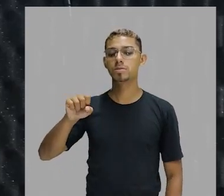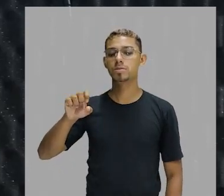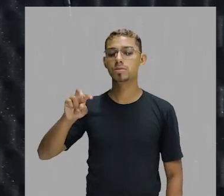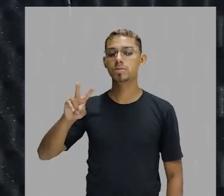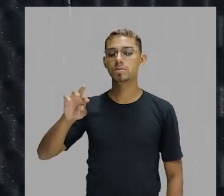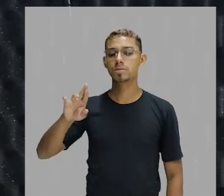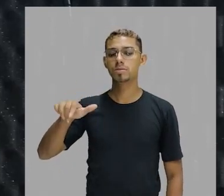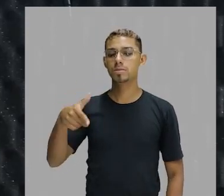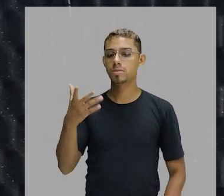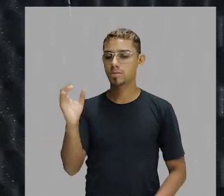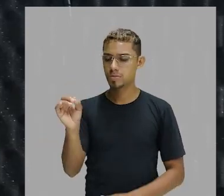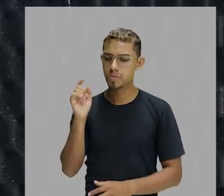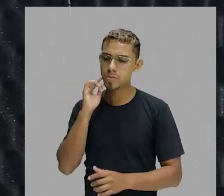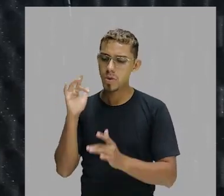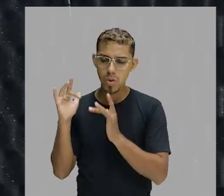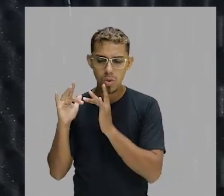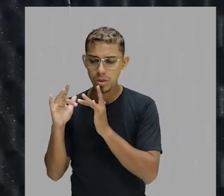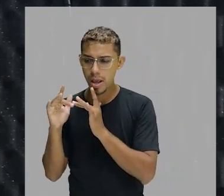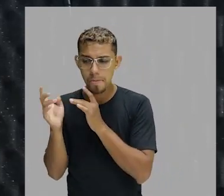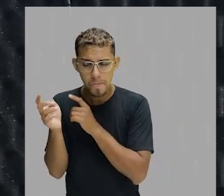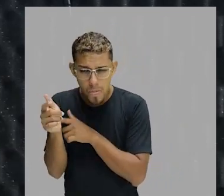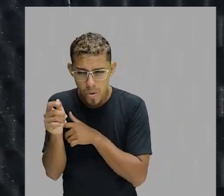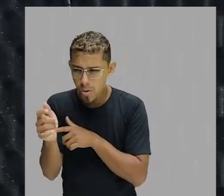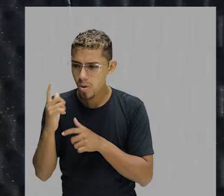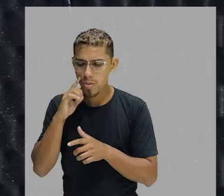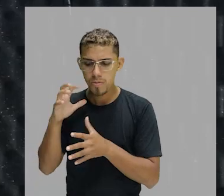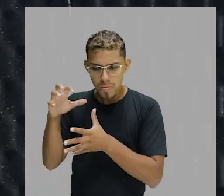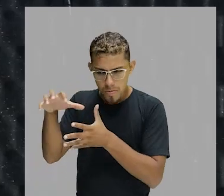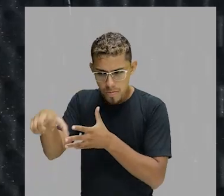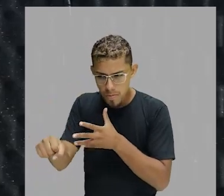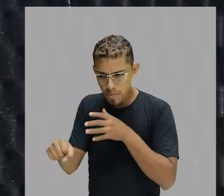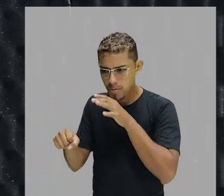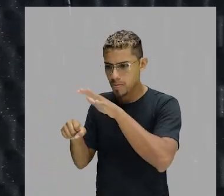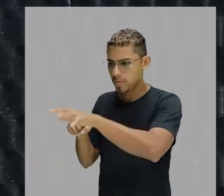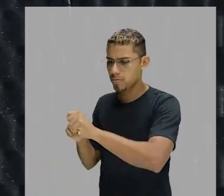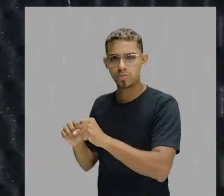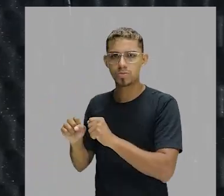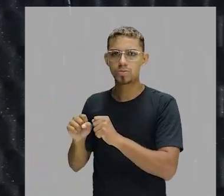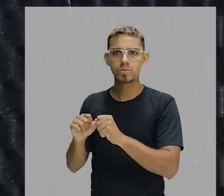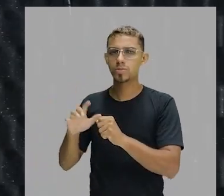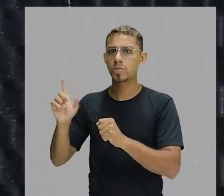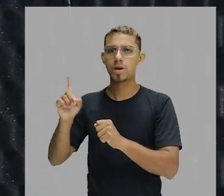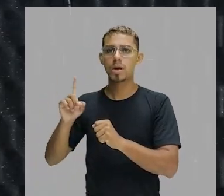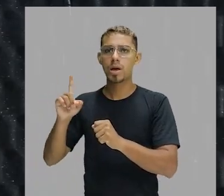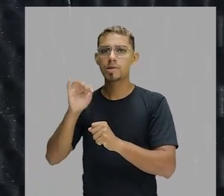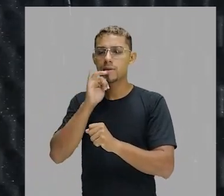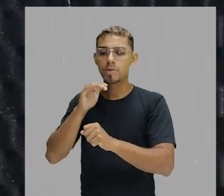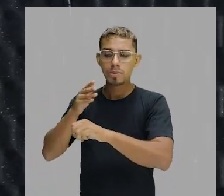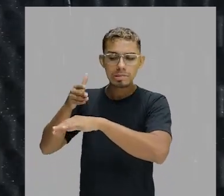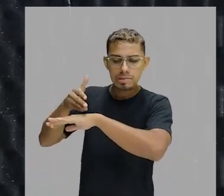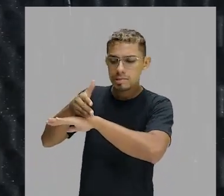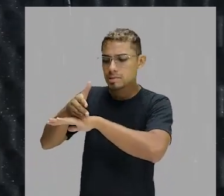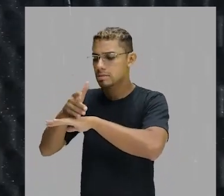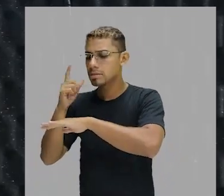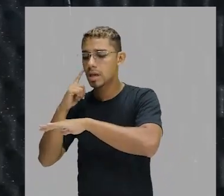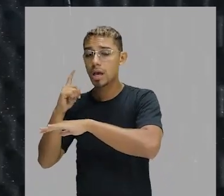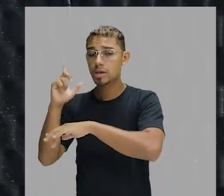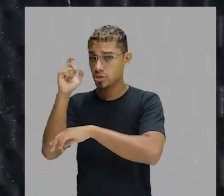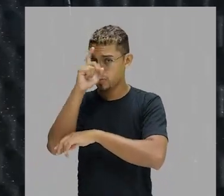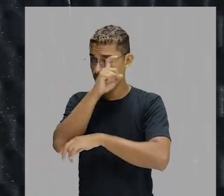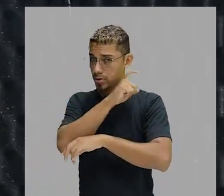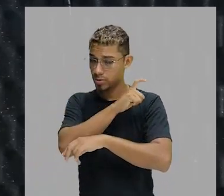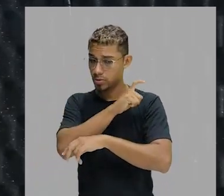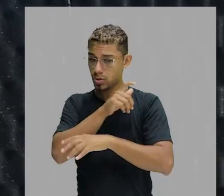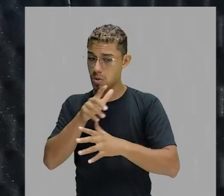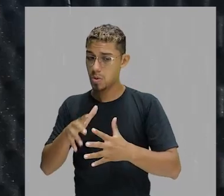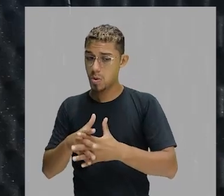contato mínimo com aquele ambiente, ou seja, tu não vai extrair de maneira geral os recursos dali. Até o acesso é mais difícil, tá certo? E do outro lado, tu